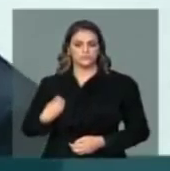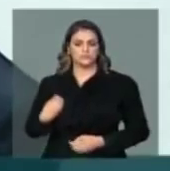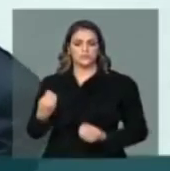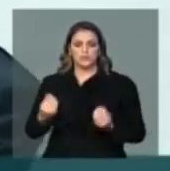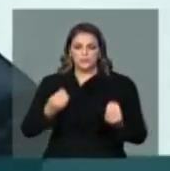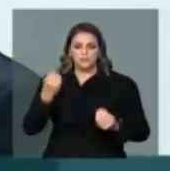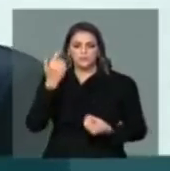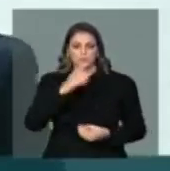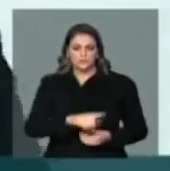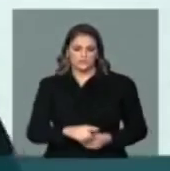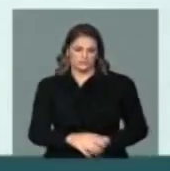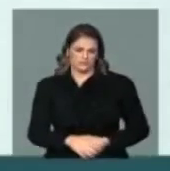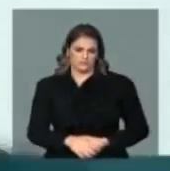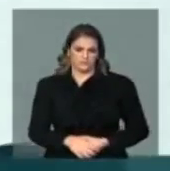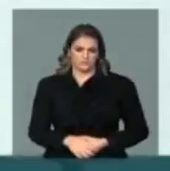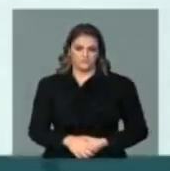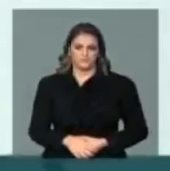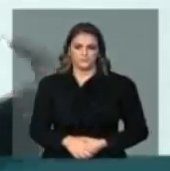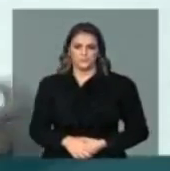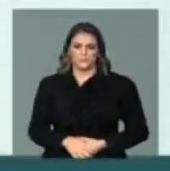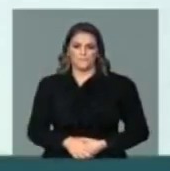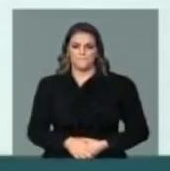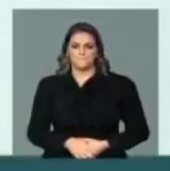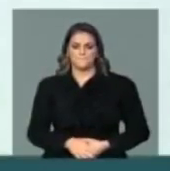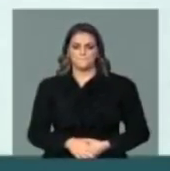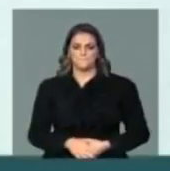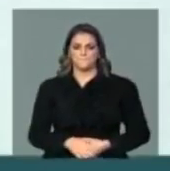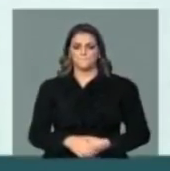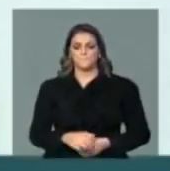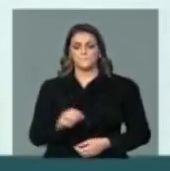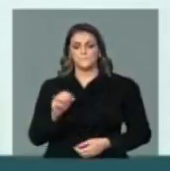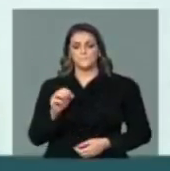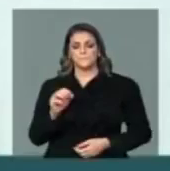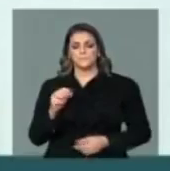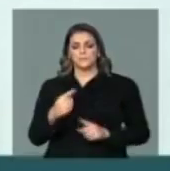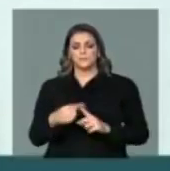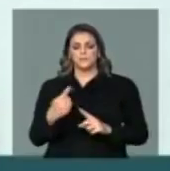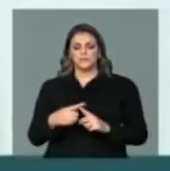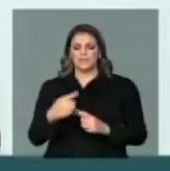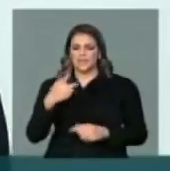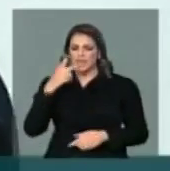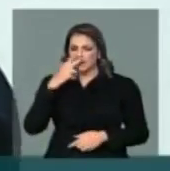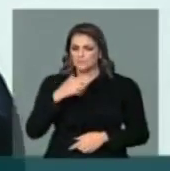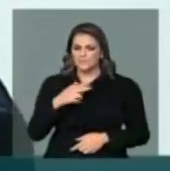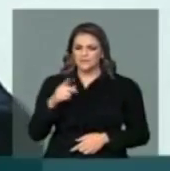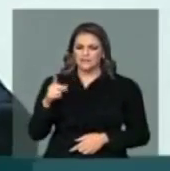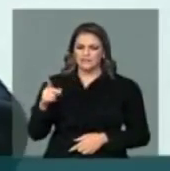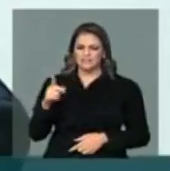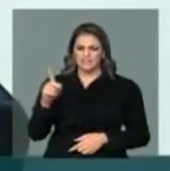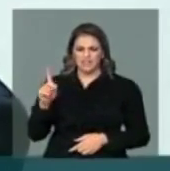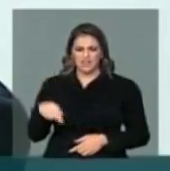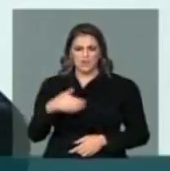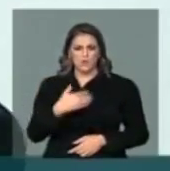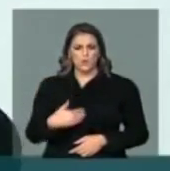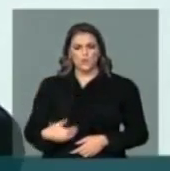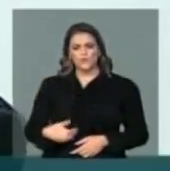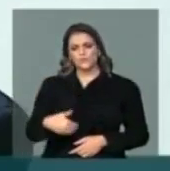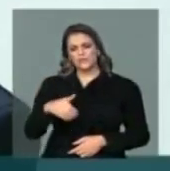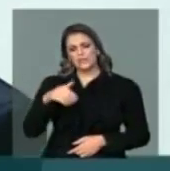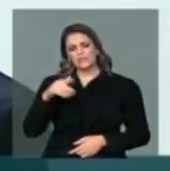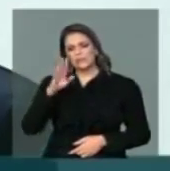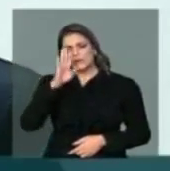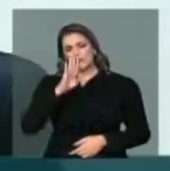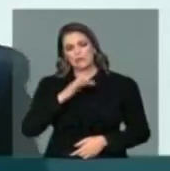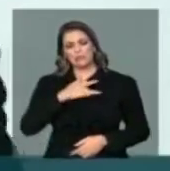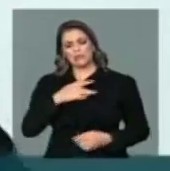Porque senão fica subsumida, neste debate, a ideia de que o Estado nos ofereceu. Isso é resultado de uma conquista que nós, ao largo